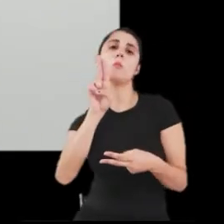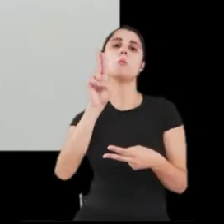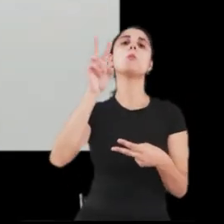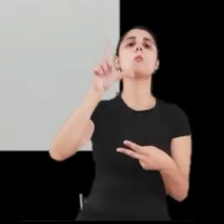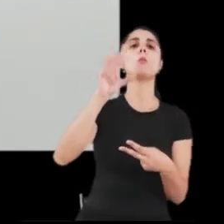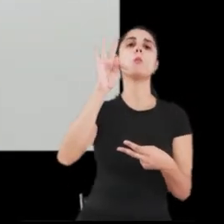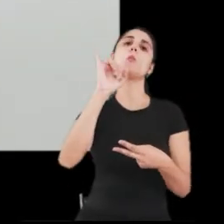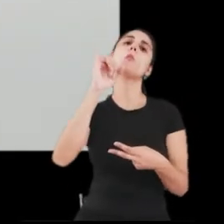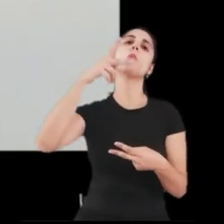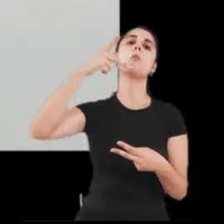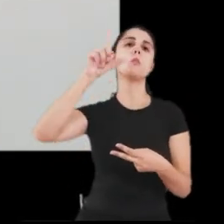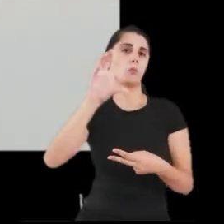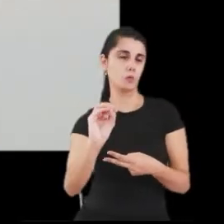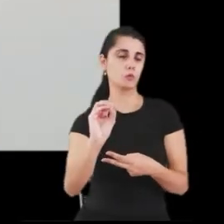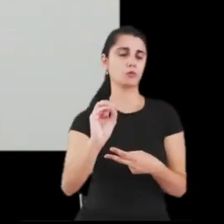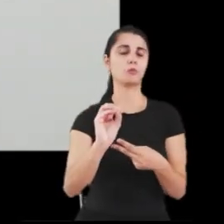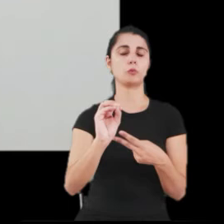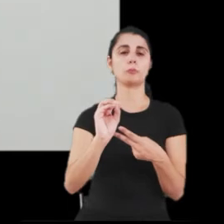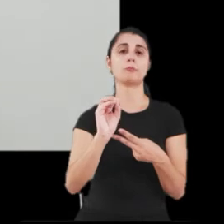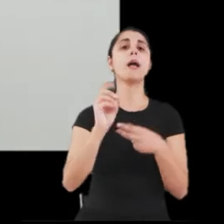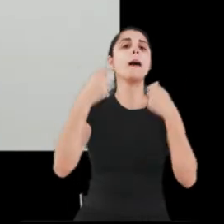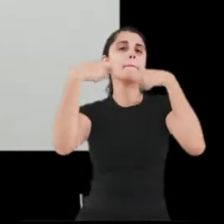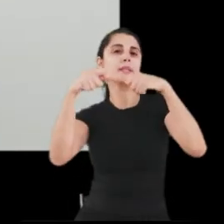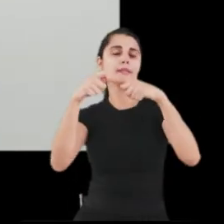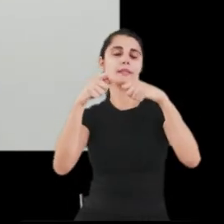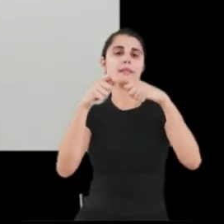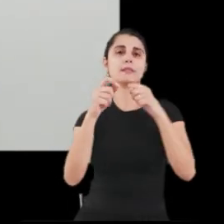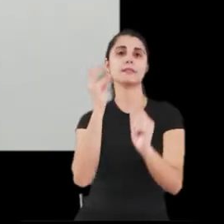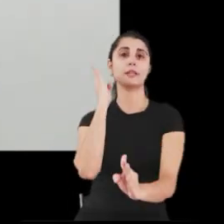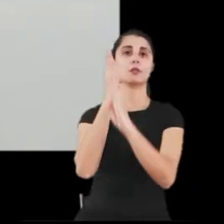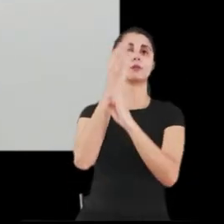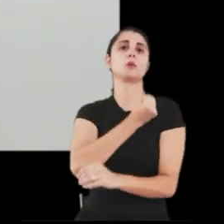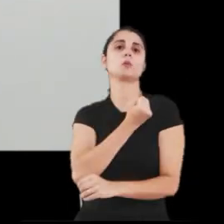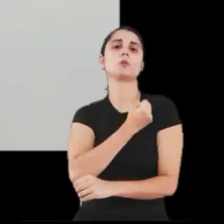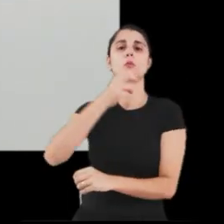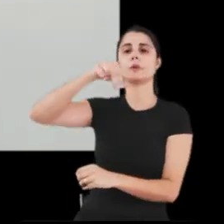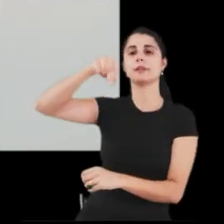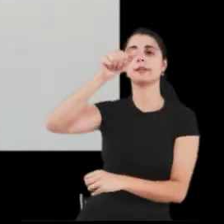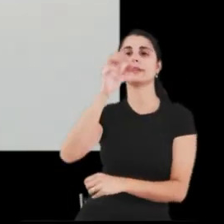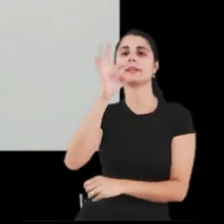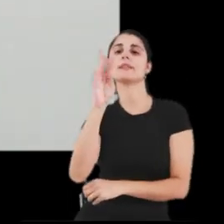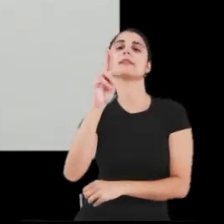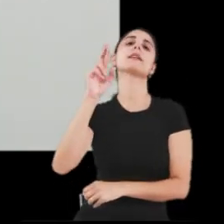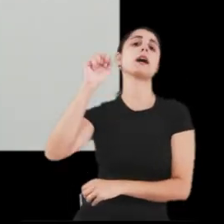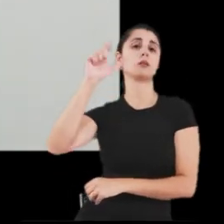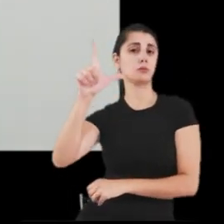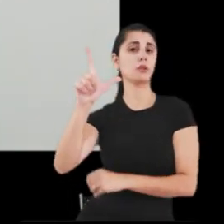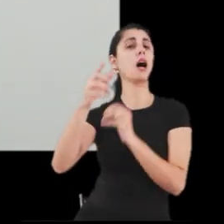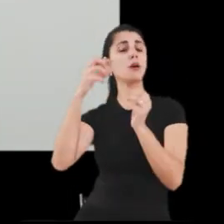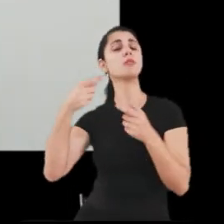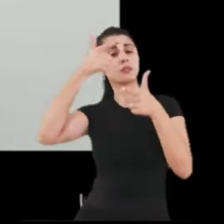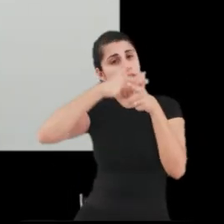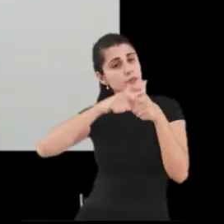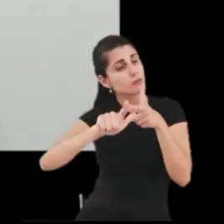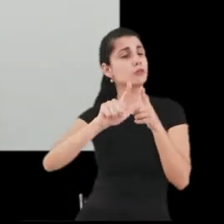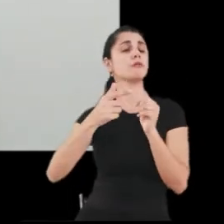número, basta pegar todos os naturais e multiplicar por esse número. Perceba que os divisores, eles formam